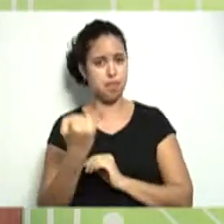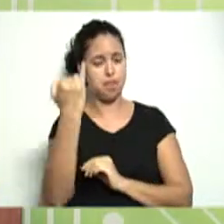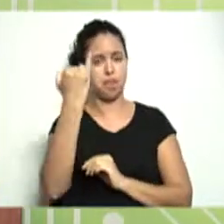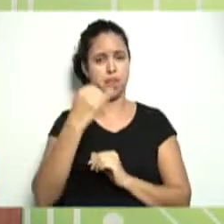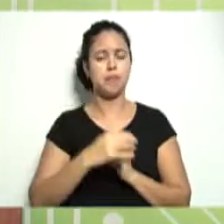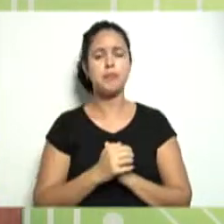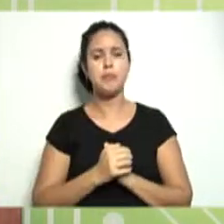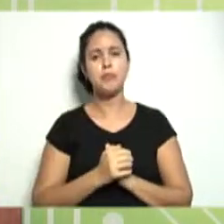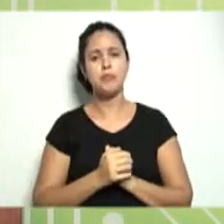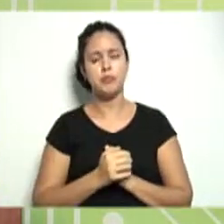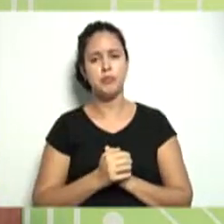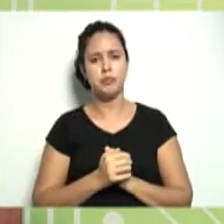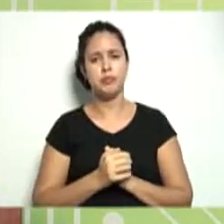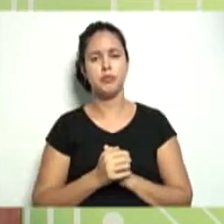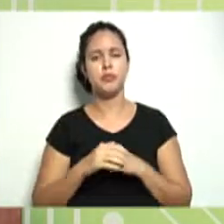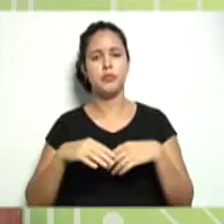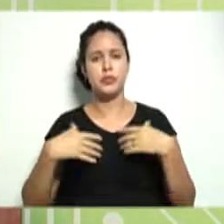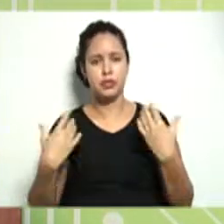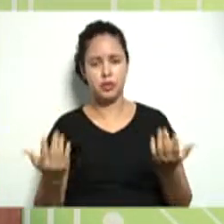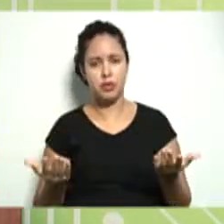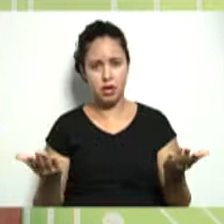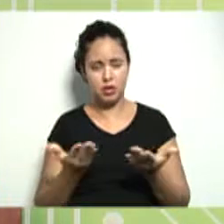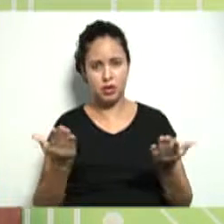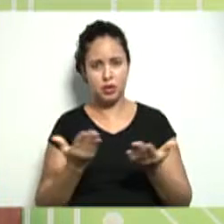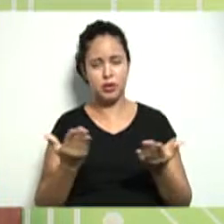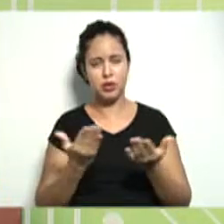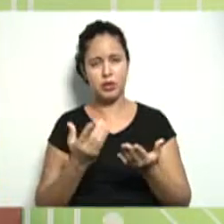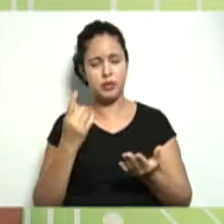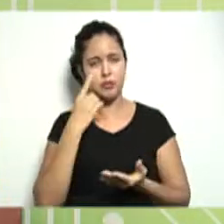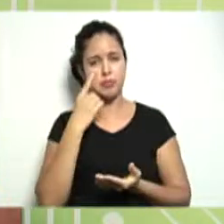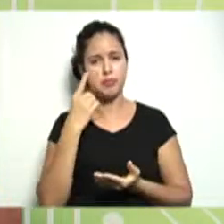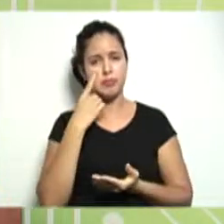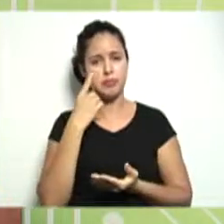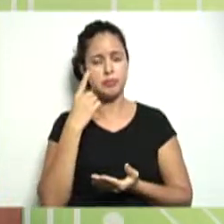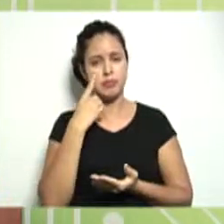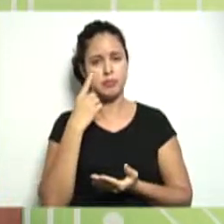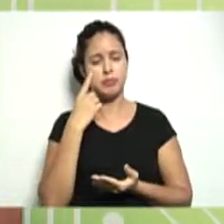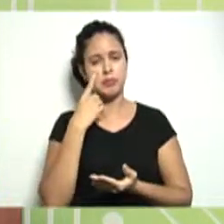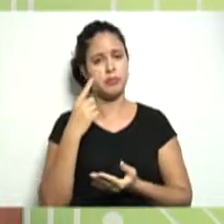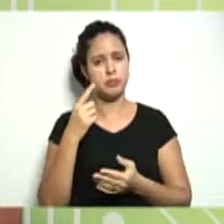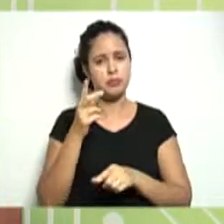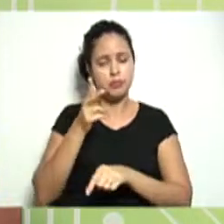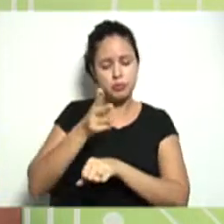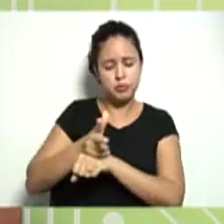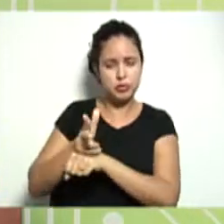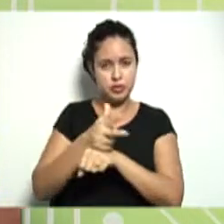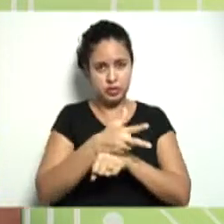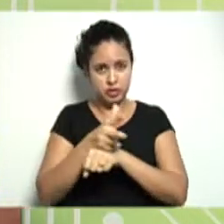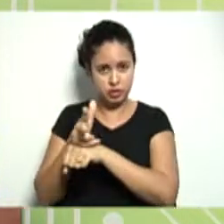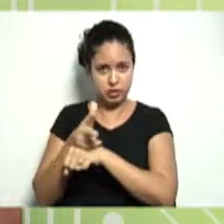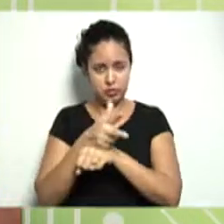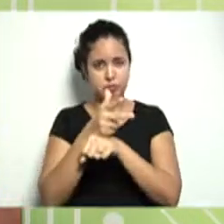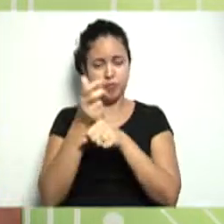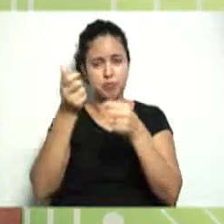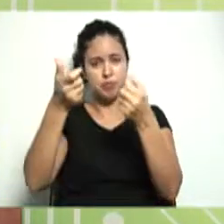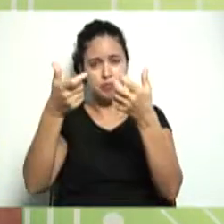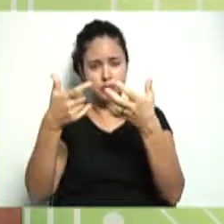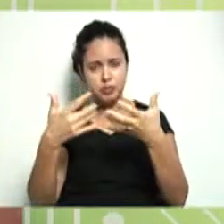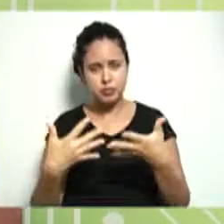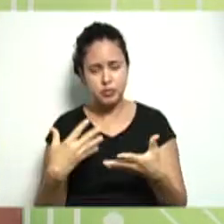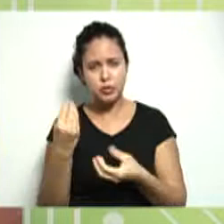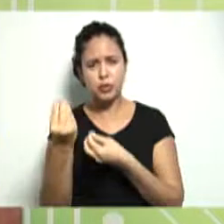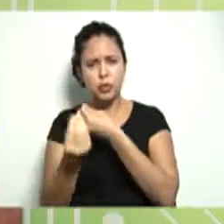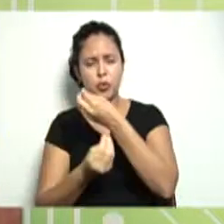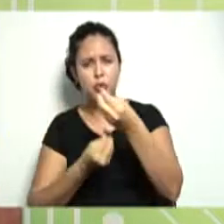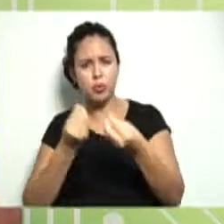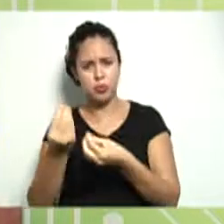Vamos lá fazer uma pequena, assistir um vídeo que justamente vai falar dessa